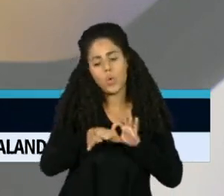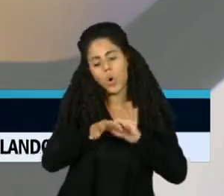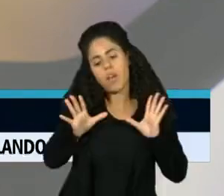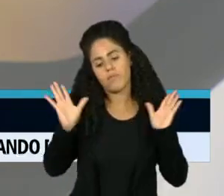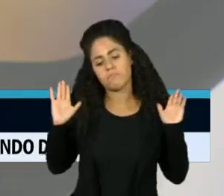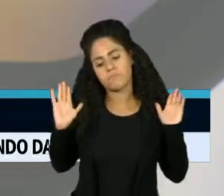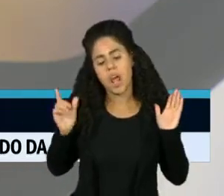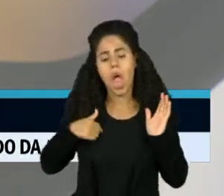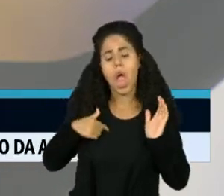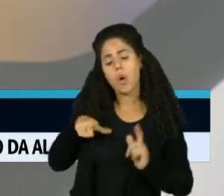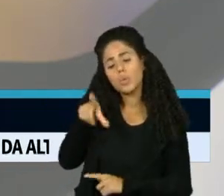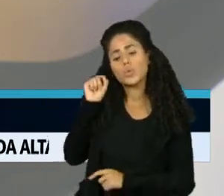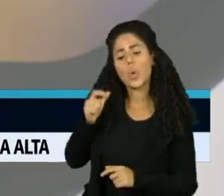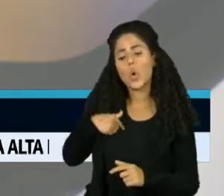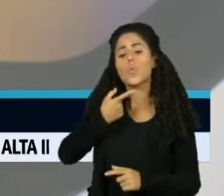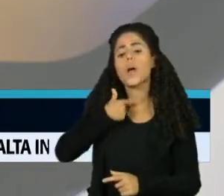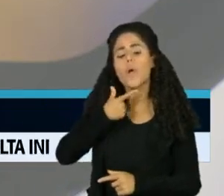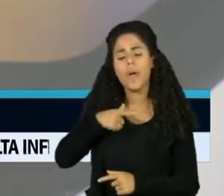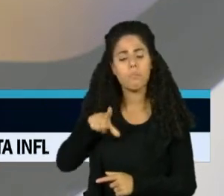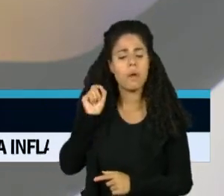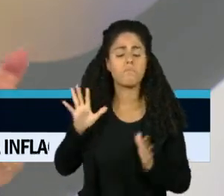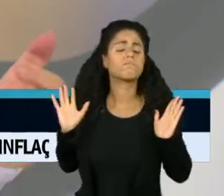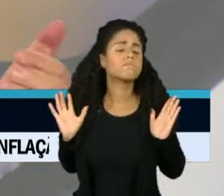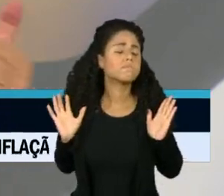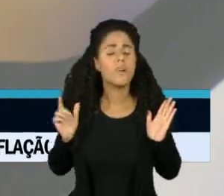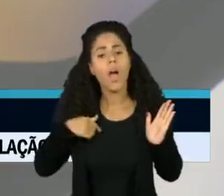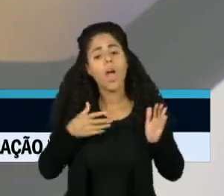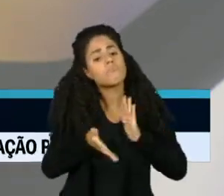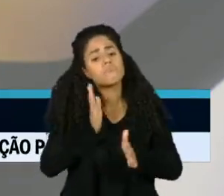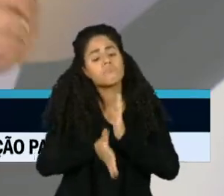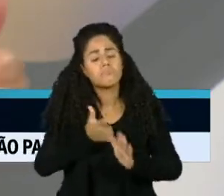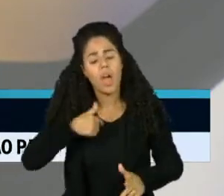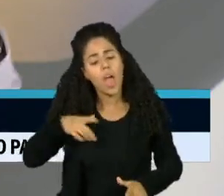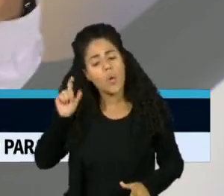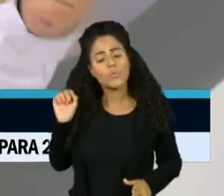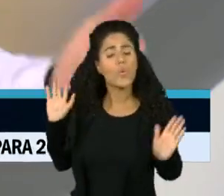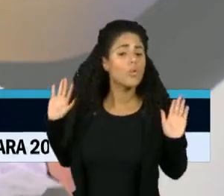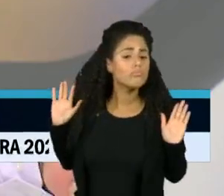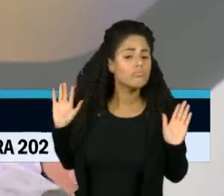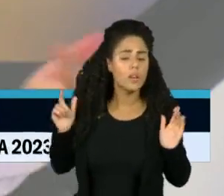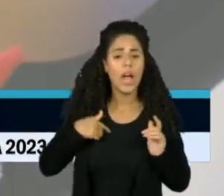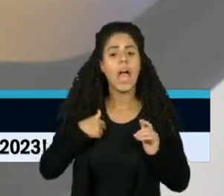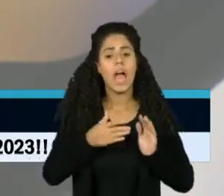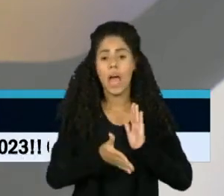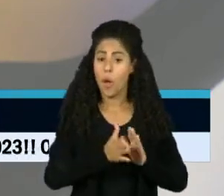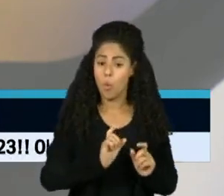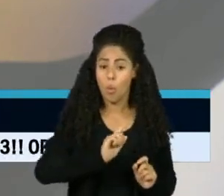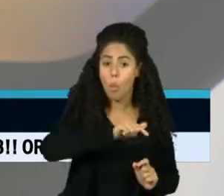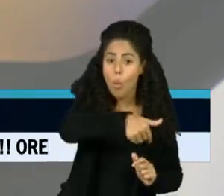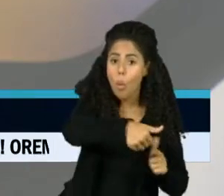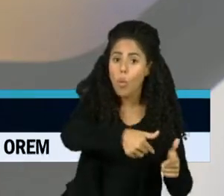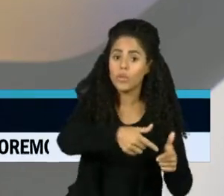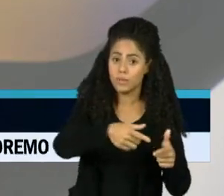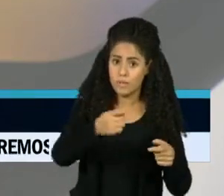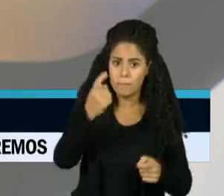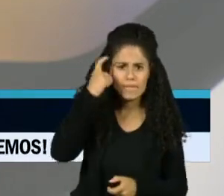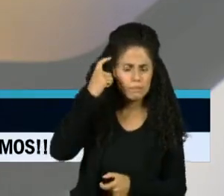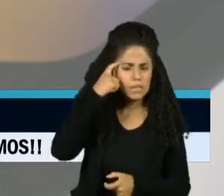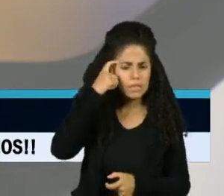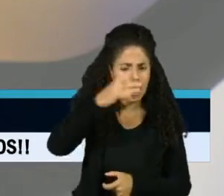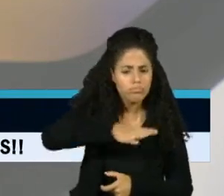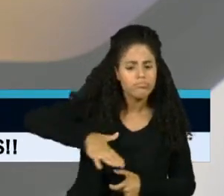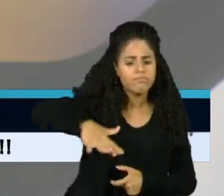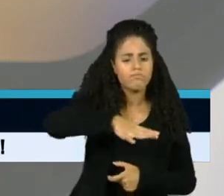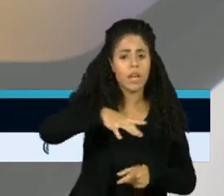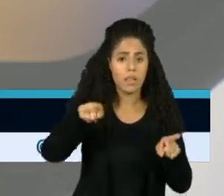individual quando eu vou estar tomando uma decisão por mim, mas também por outros que não podem, que não tem nada a ver com a